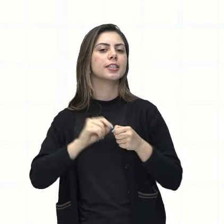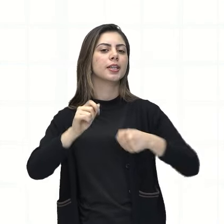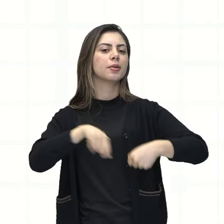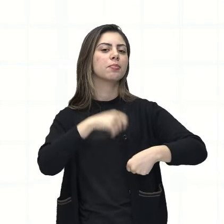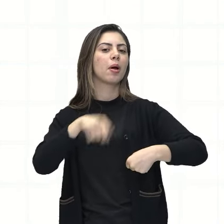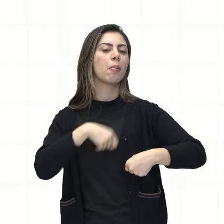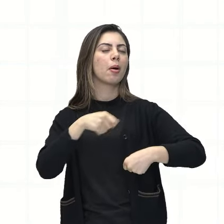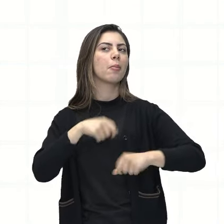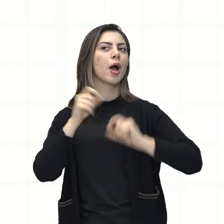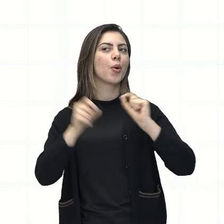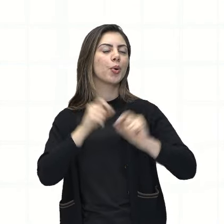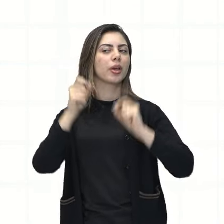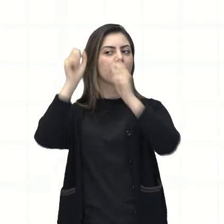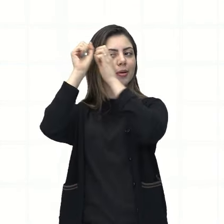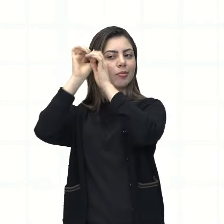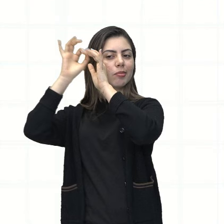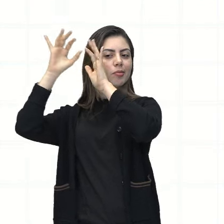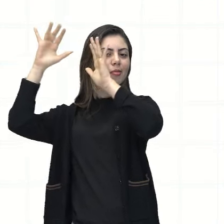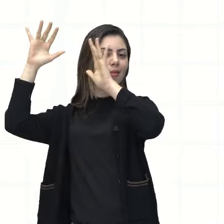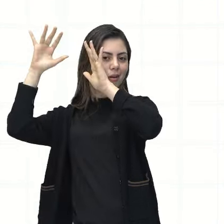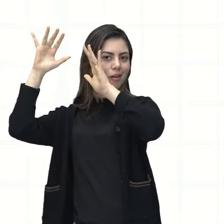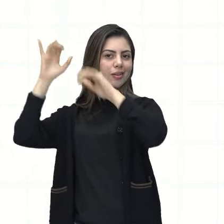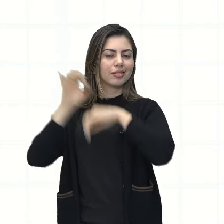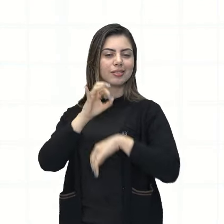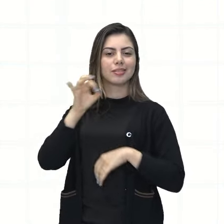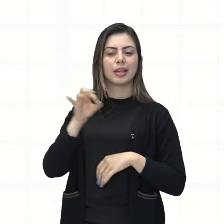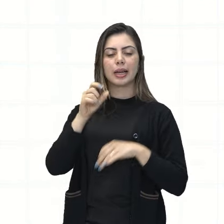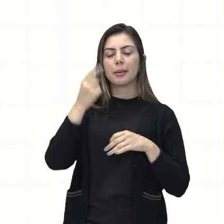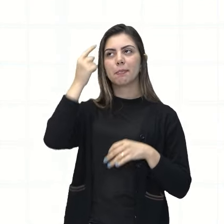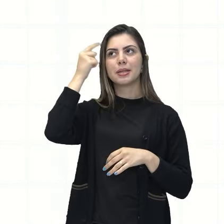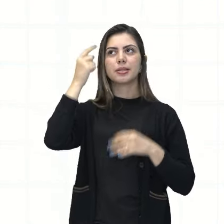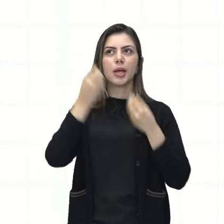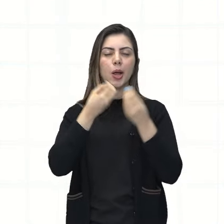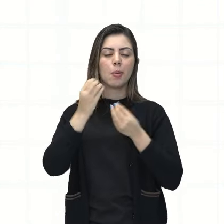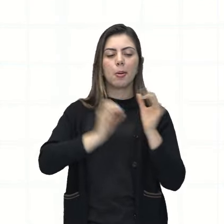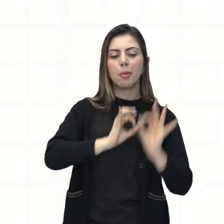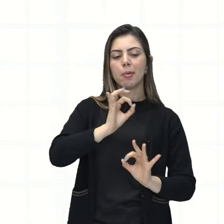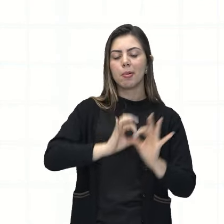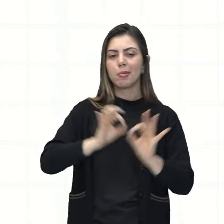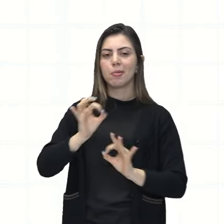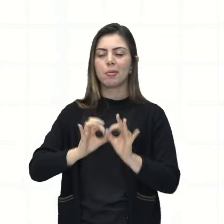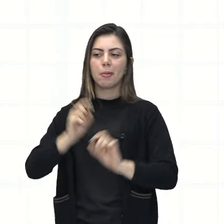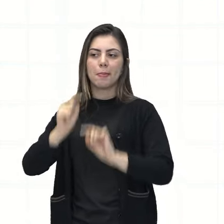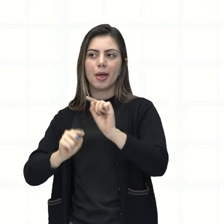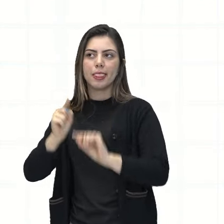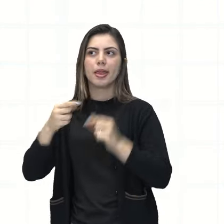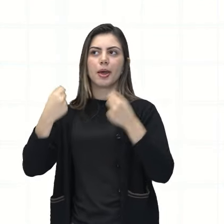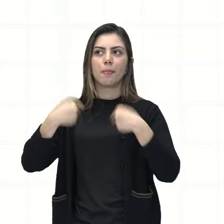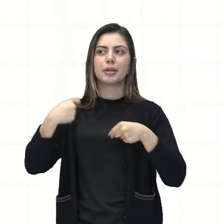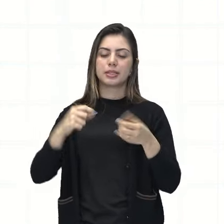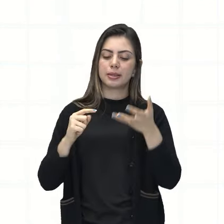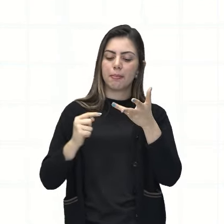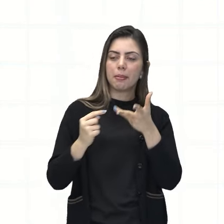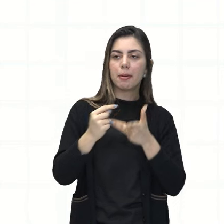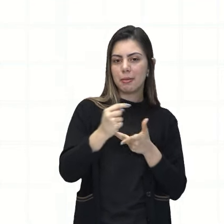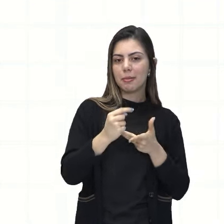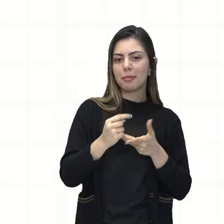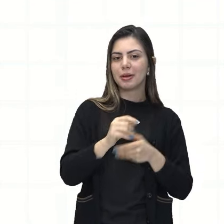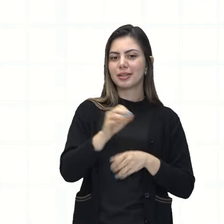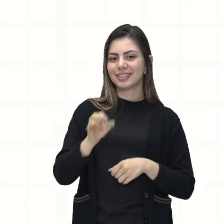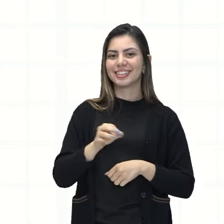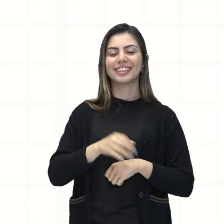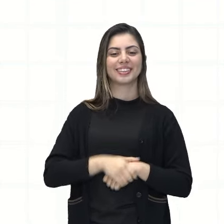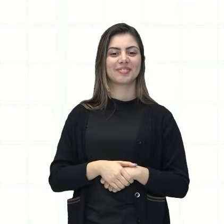Já tá pensando, tá calculando, tá organizando na mente quais os ingredientes necessários. O